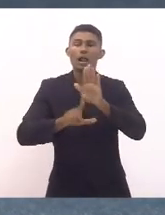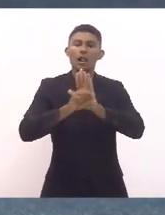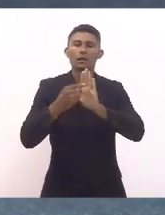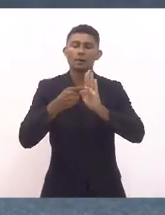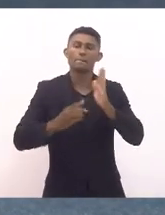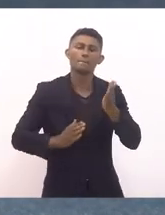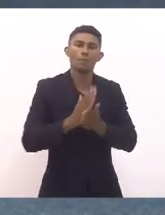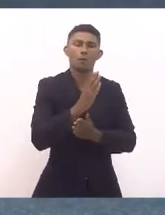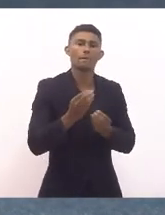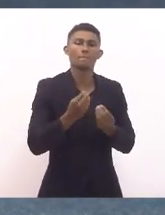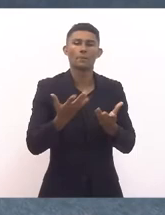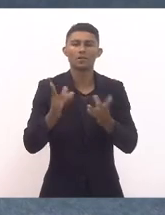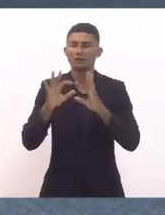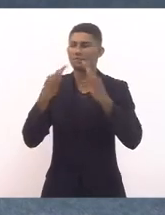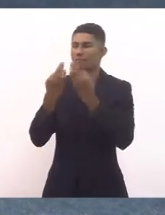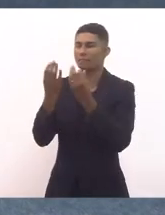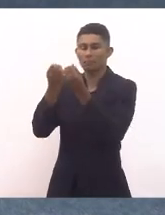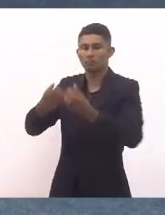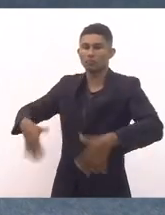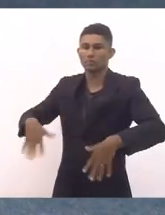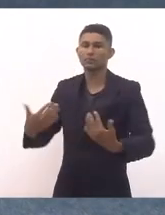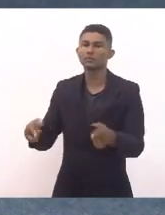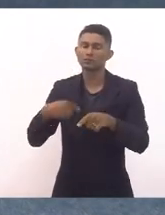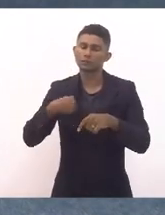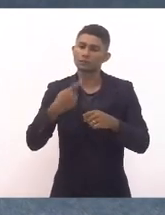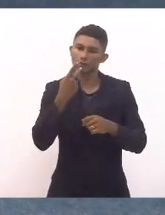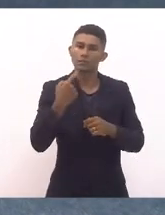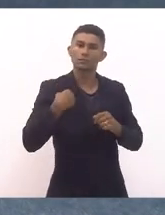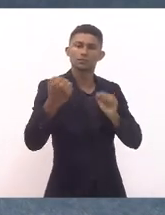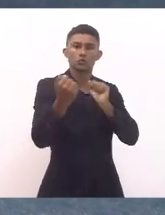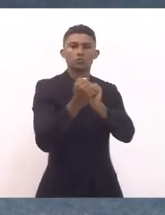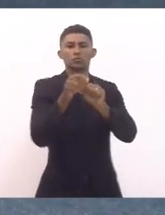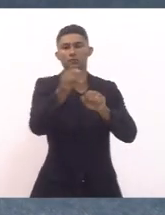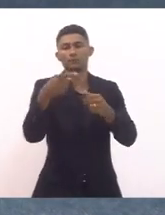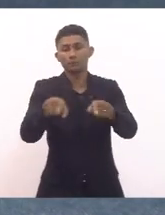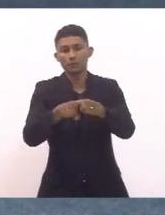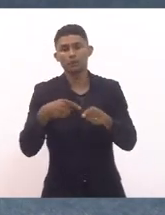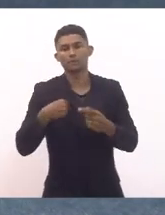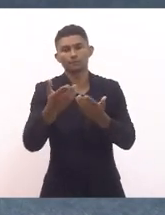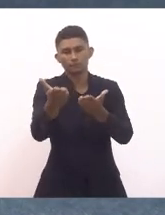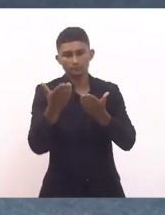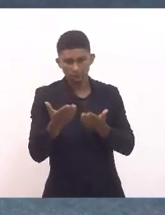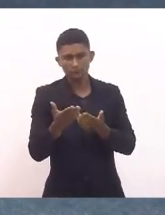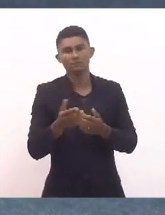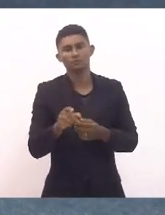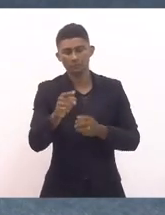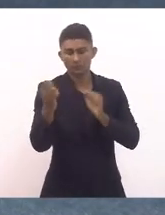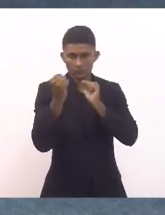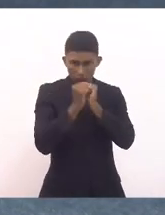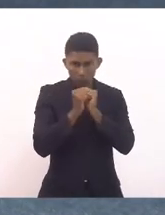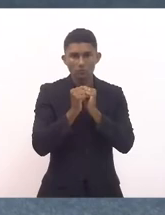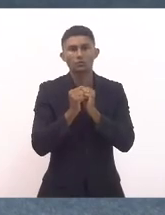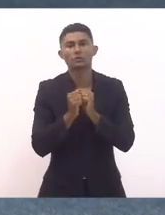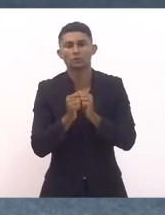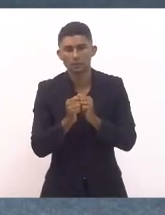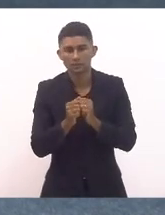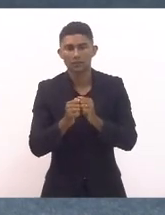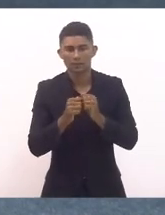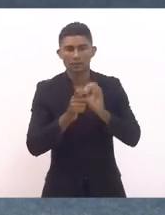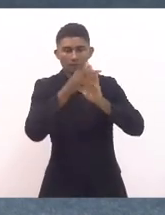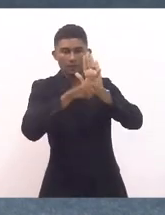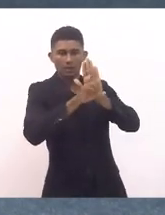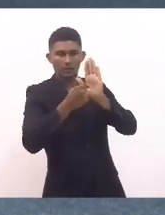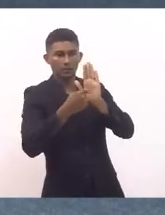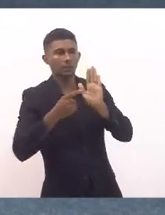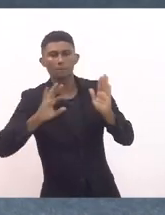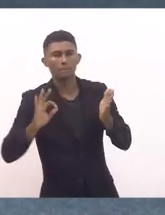destruir as nossas famílias. Então, me colocar do lado de Vossa Excelência, lhe convidar formalmente para que desde já integre a autoria, não a coautoria,